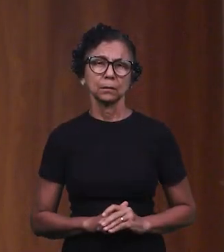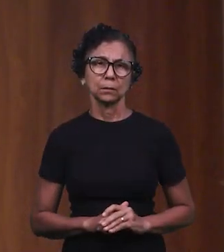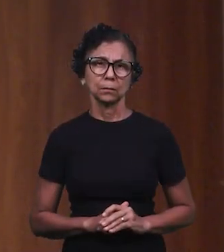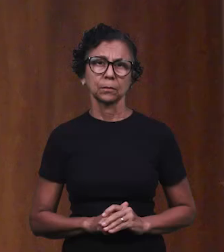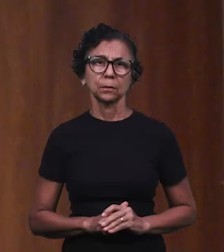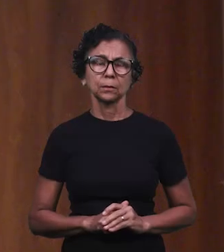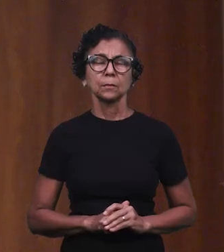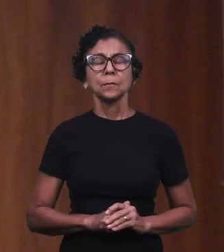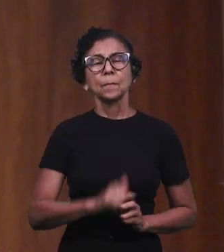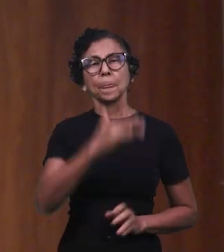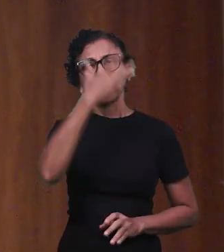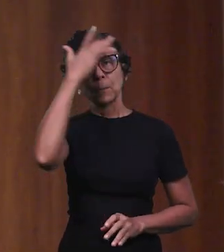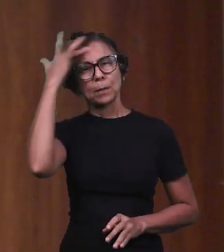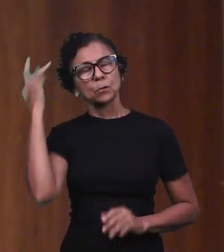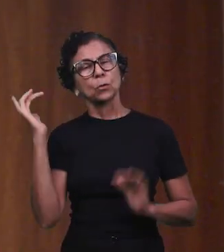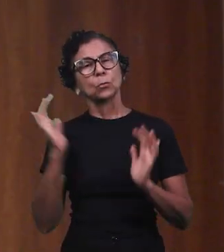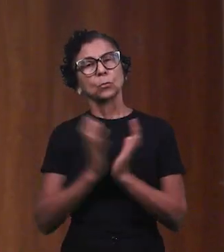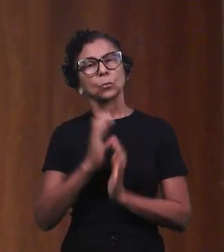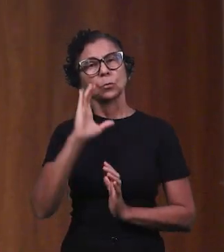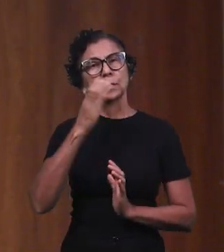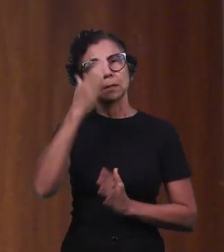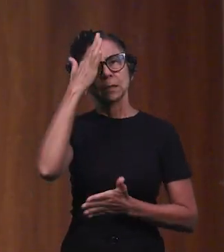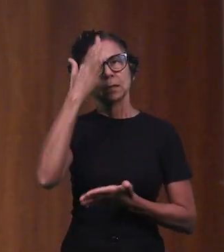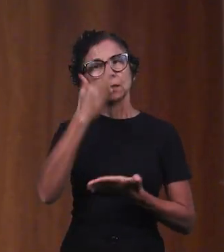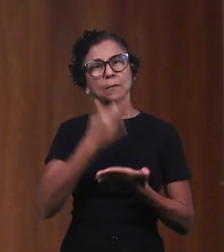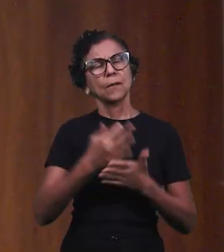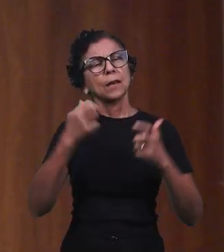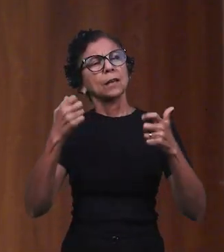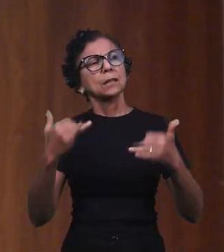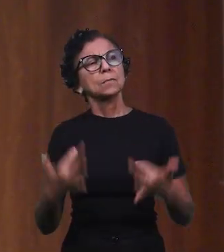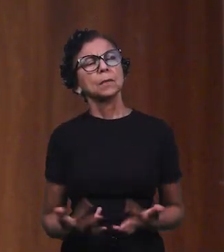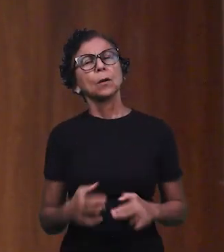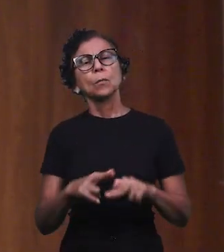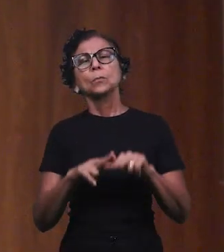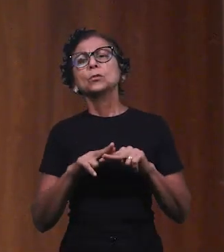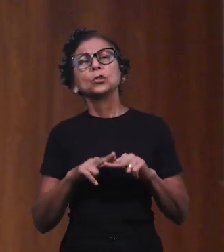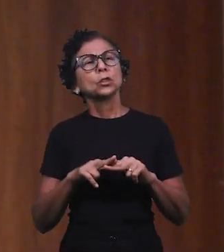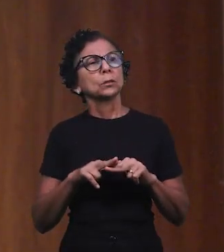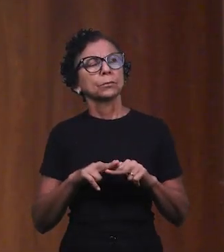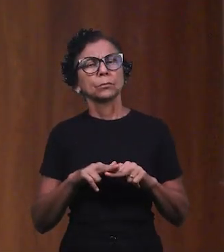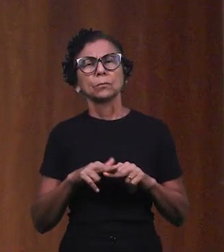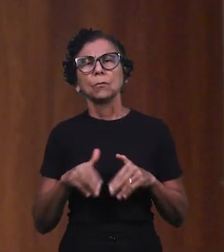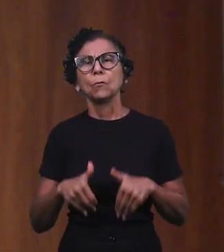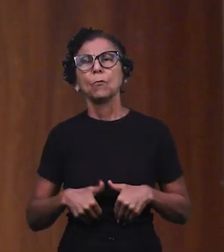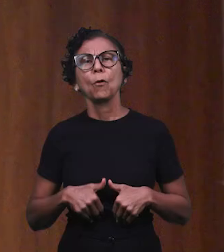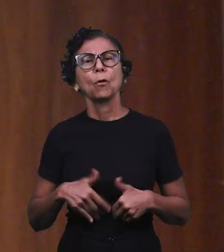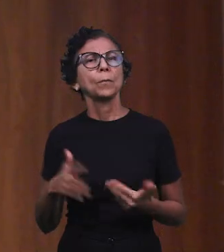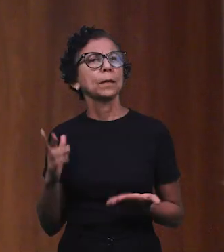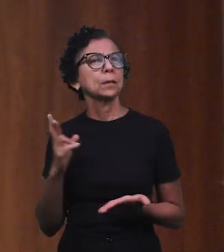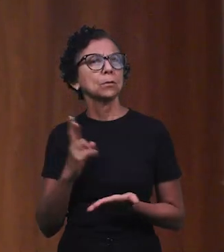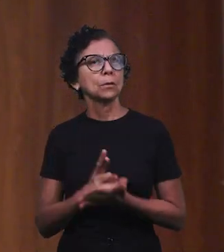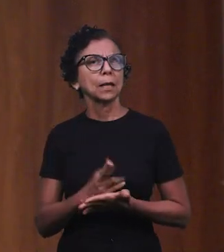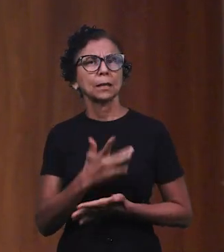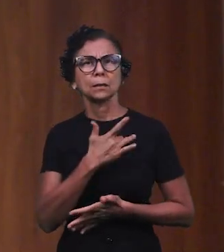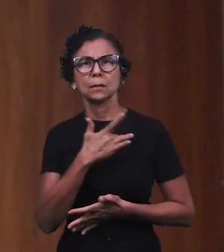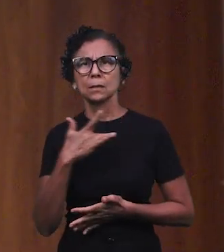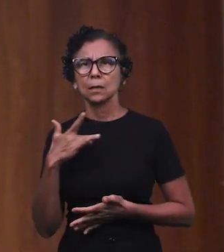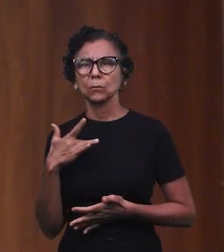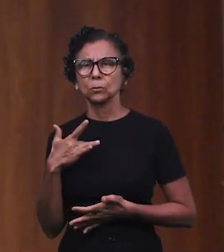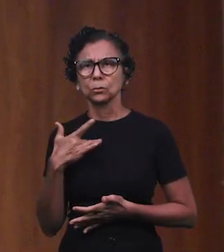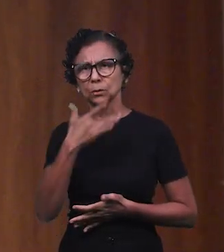Cristã Maranata, para nos explicar quais são as causas da fome e qual é o seu impacto na saúde das